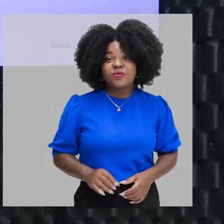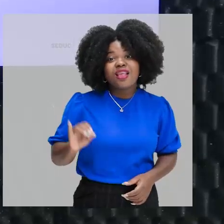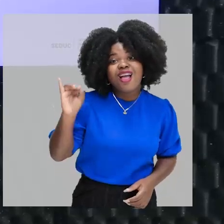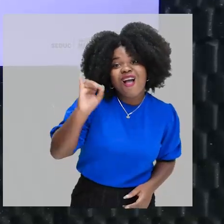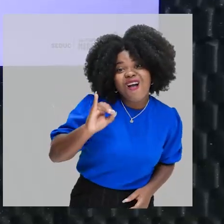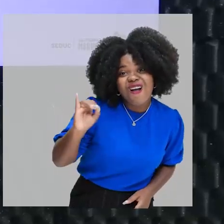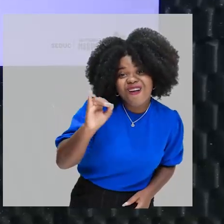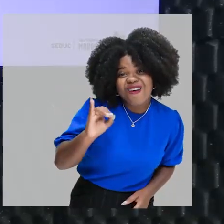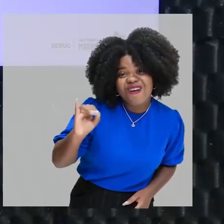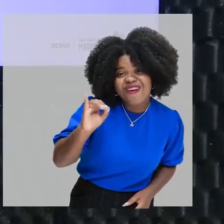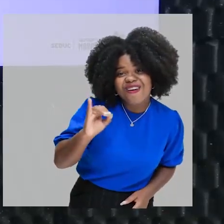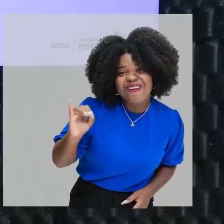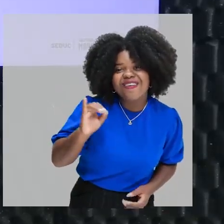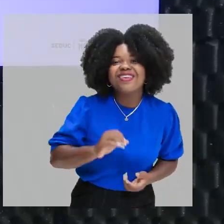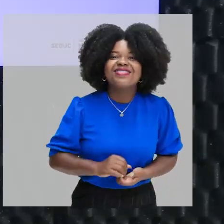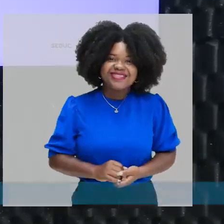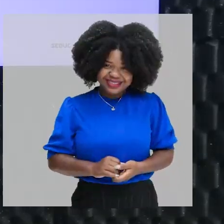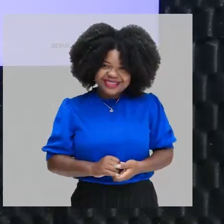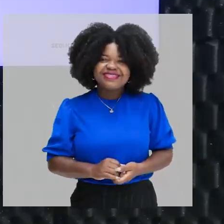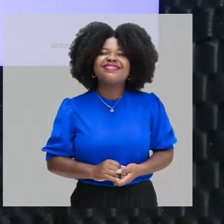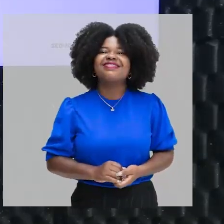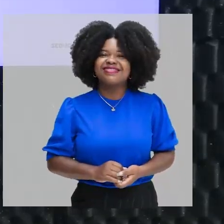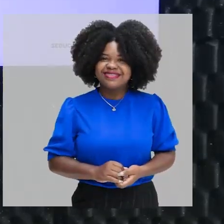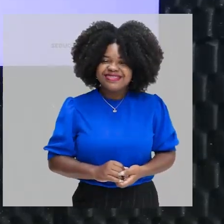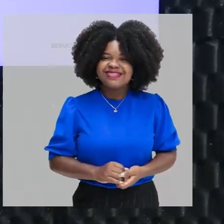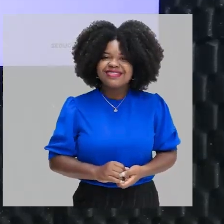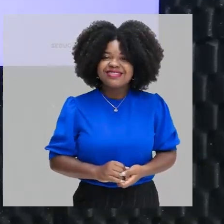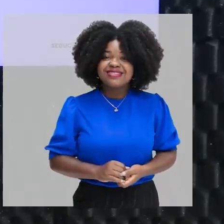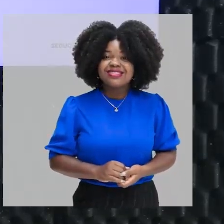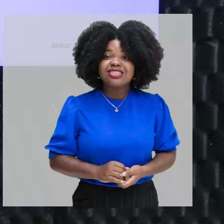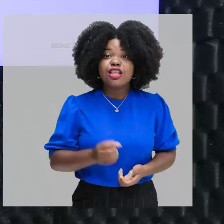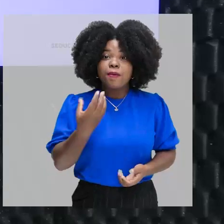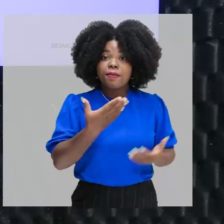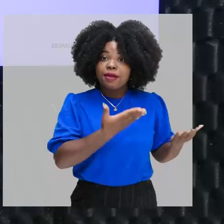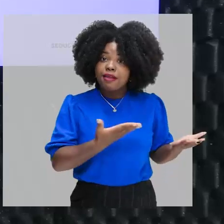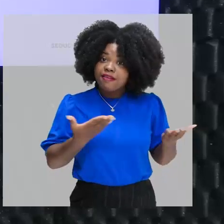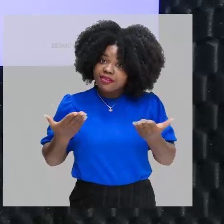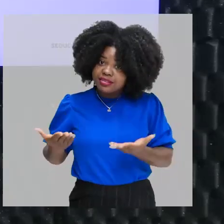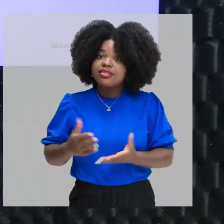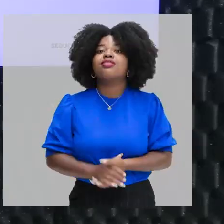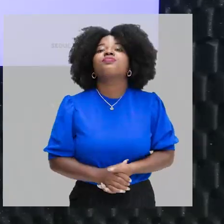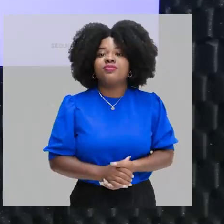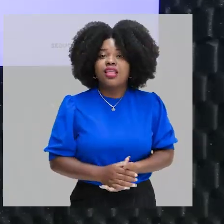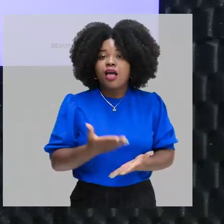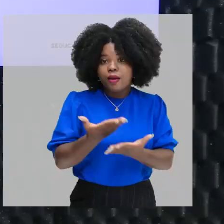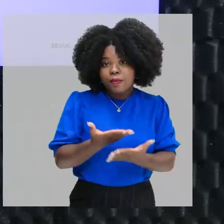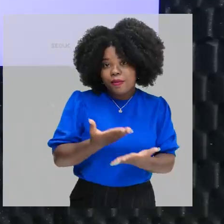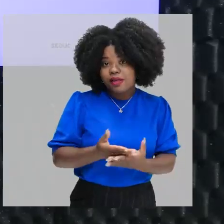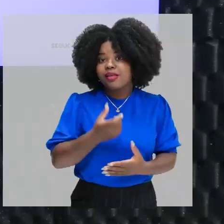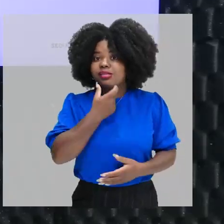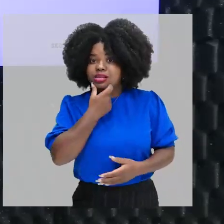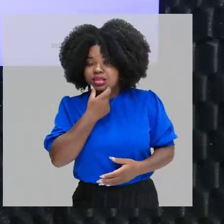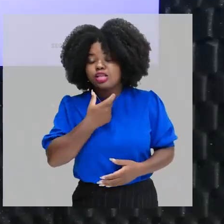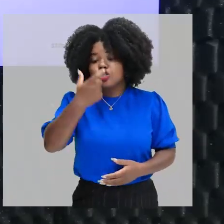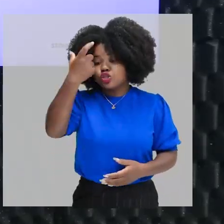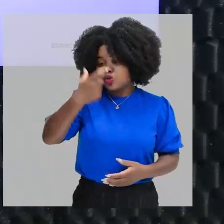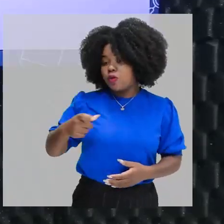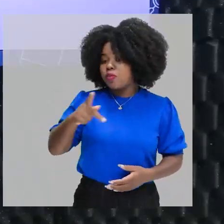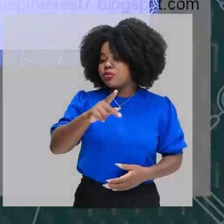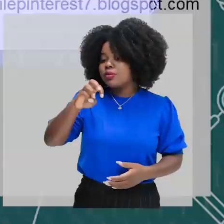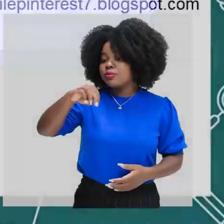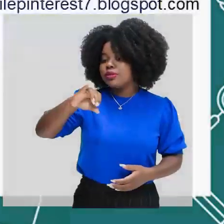Hello everybody, welcome to our English class. I'm teacher Michelle. Olá pessoal, sejam bem-vindos a mais uma aula de inglês. Eu sou a professora